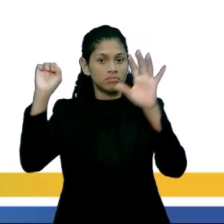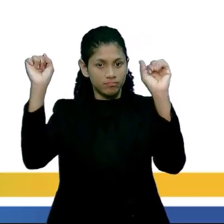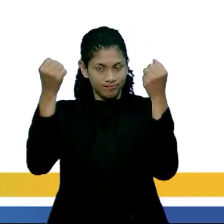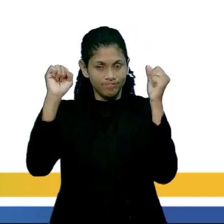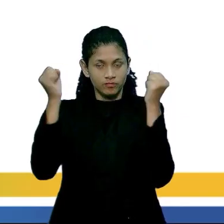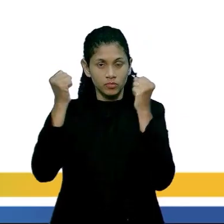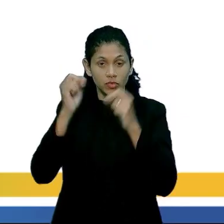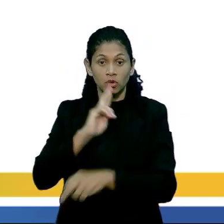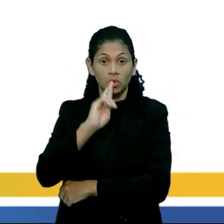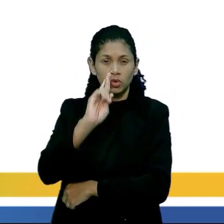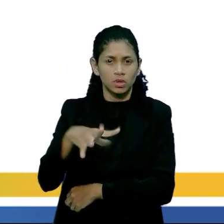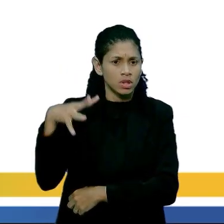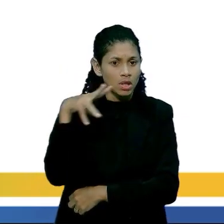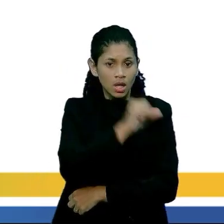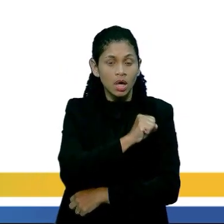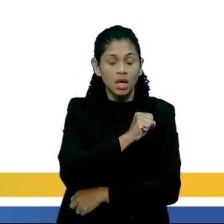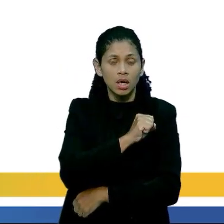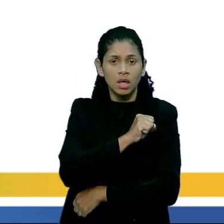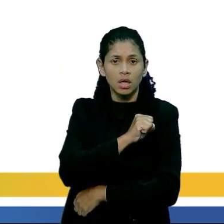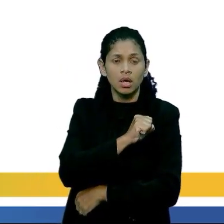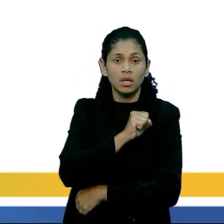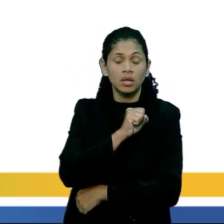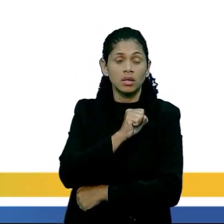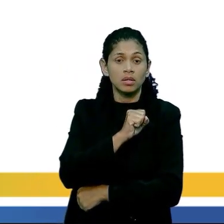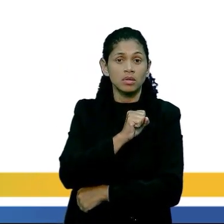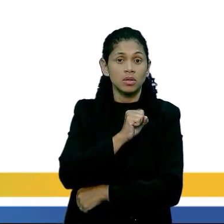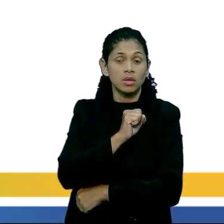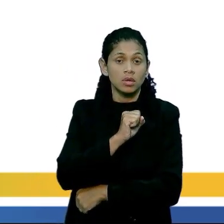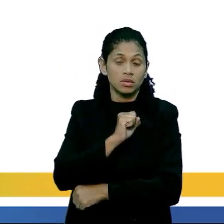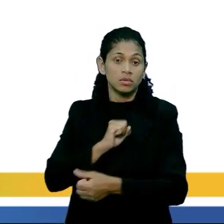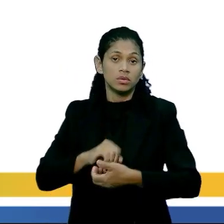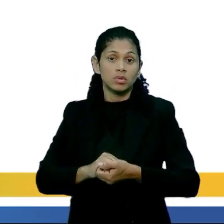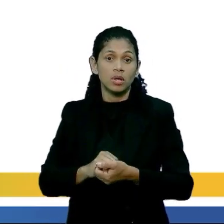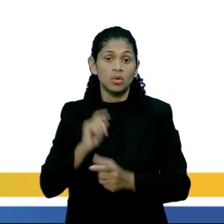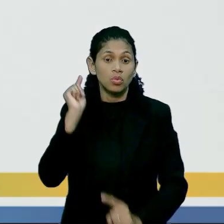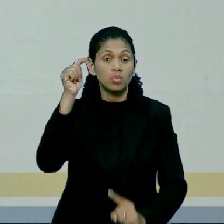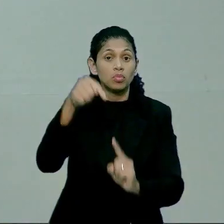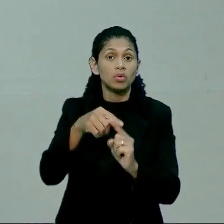são alcançados com hidroginástica, alongamento,